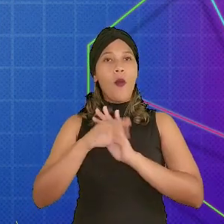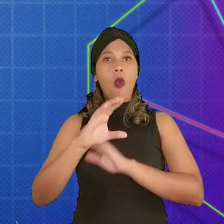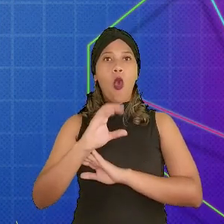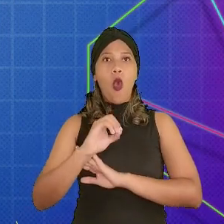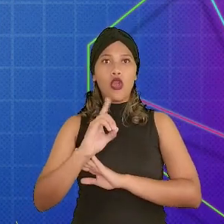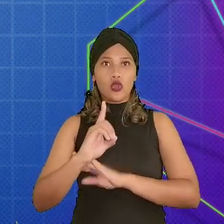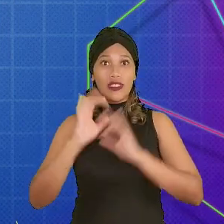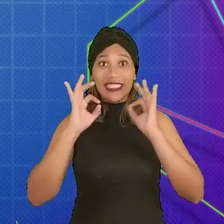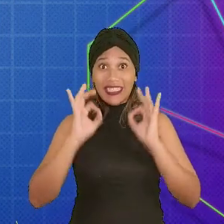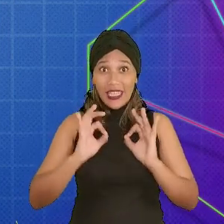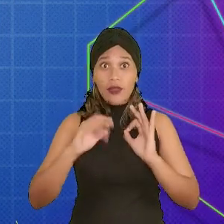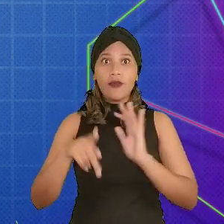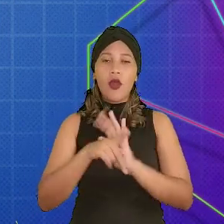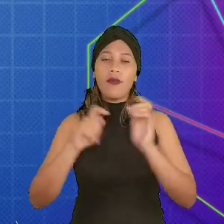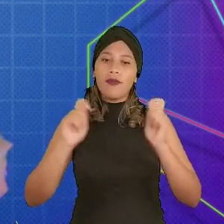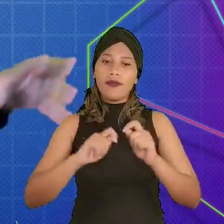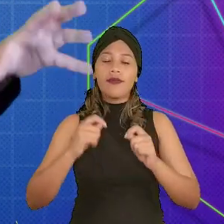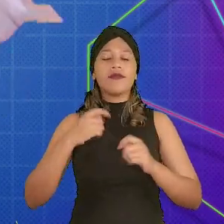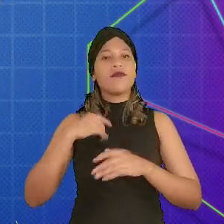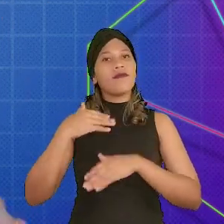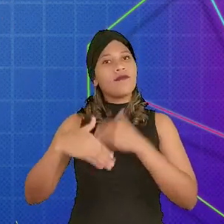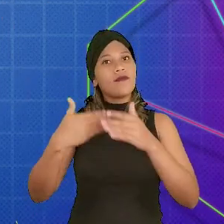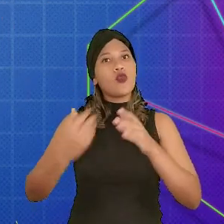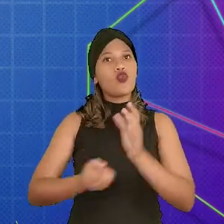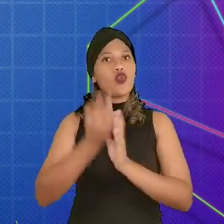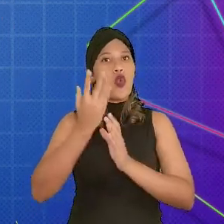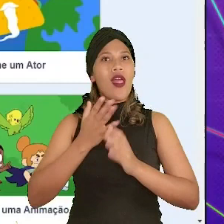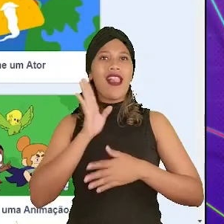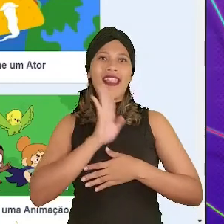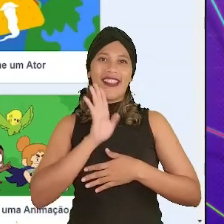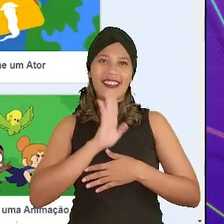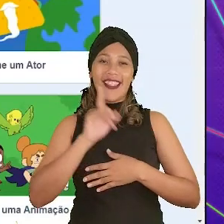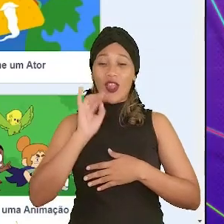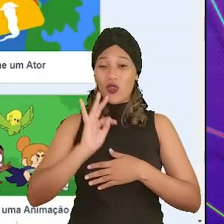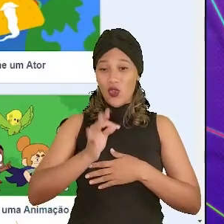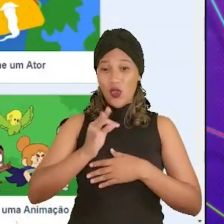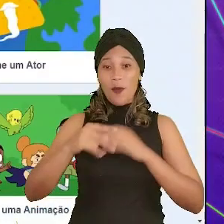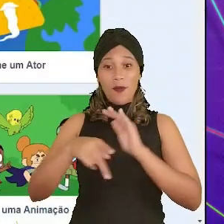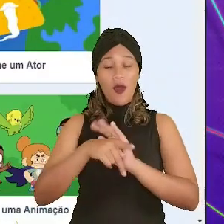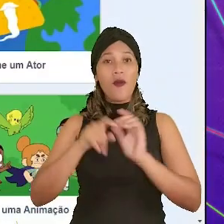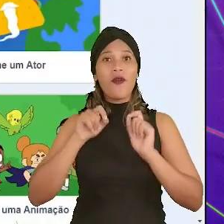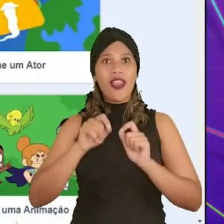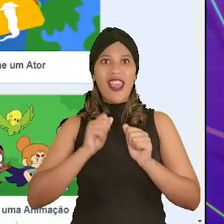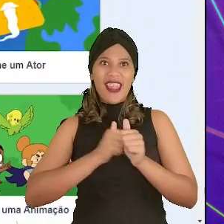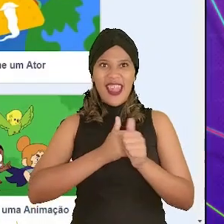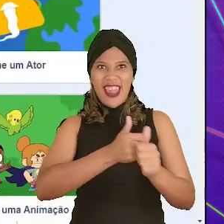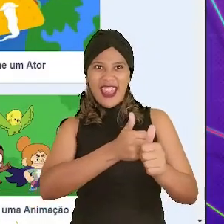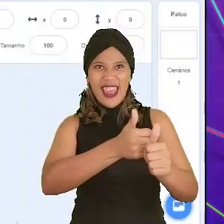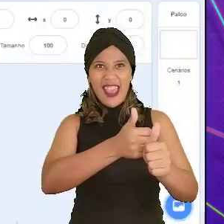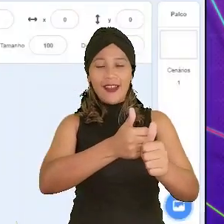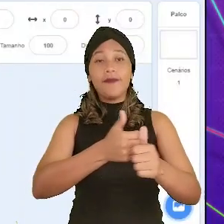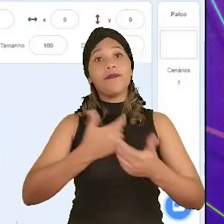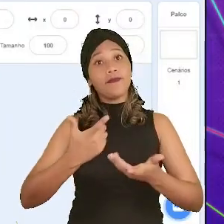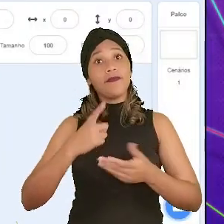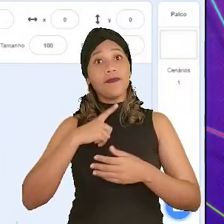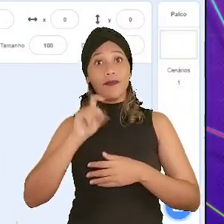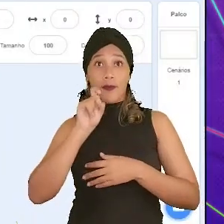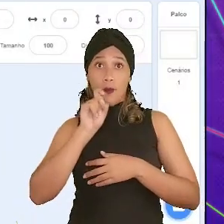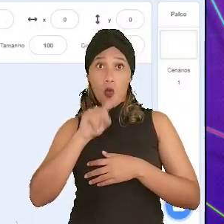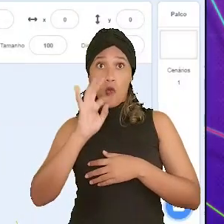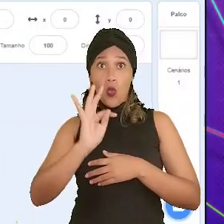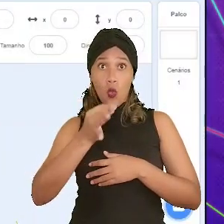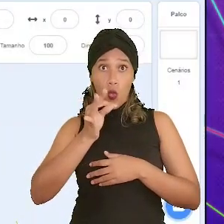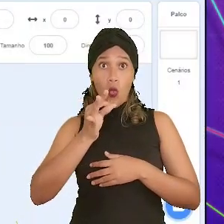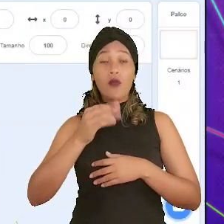de códigos certas, podem criar um jogo muito legal. E é o tutorial do jogo de perseguição. Depois de clicar